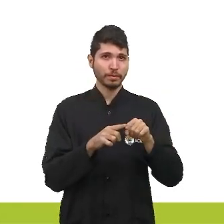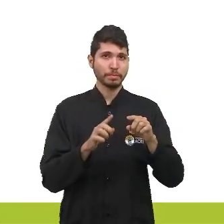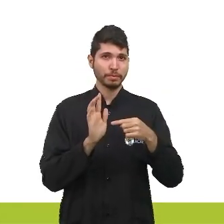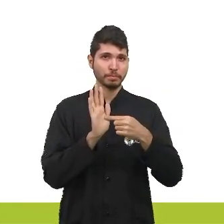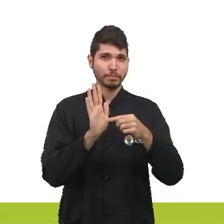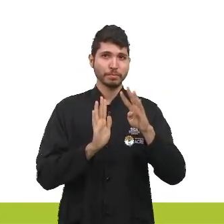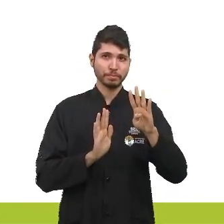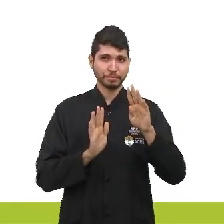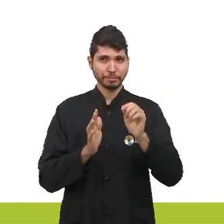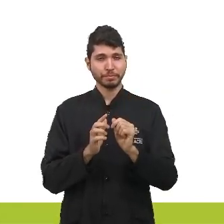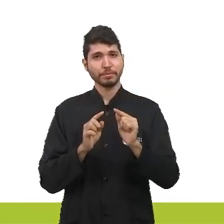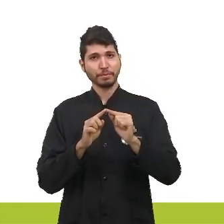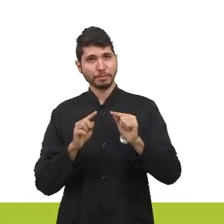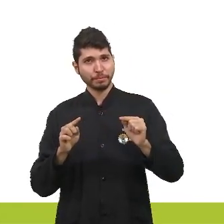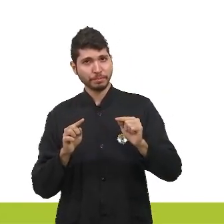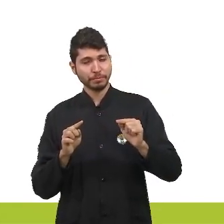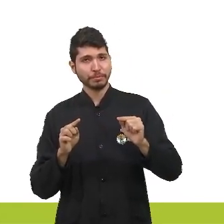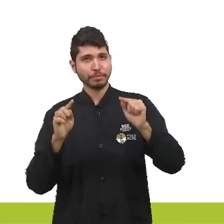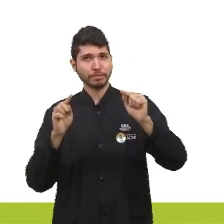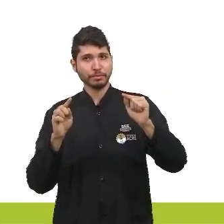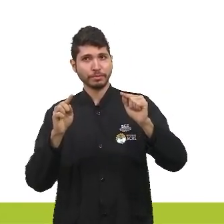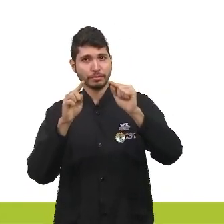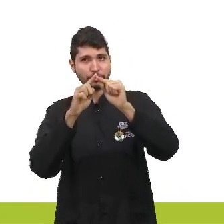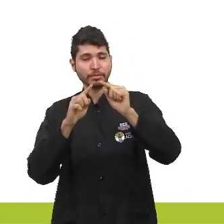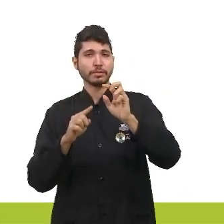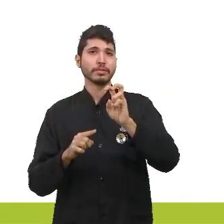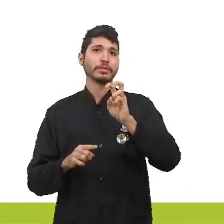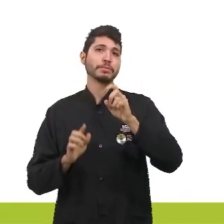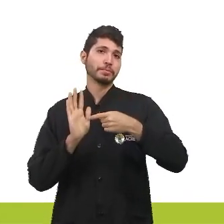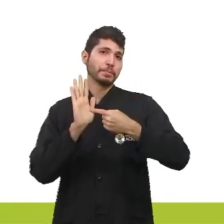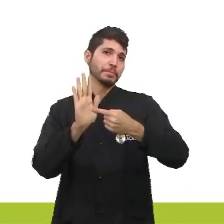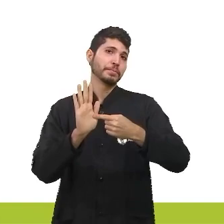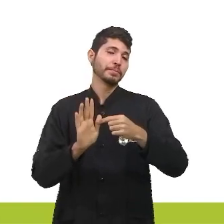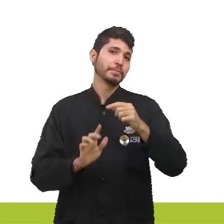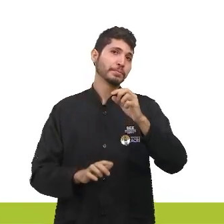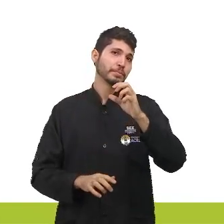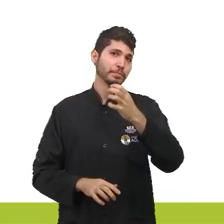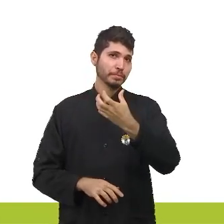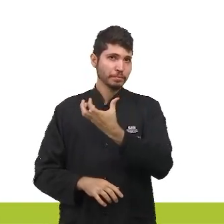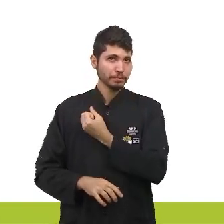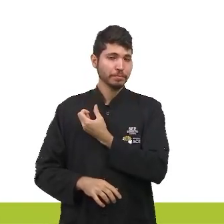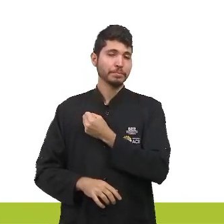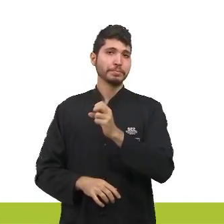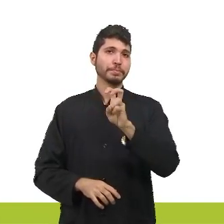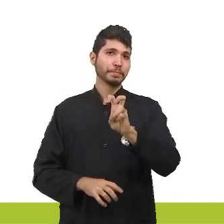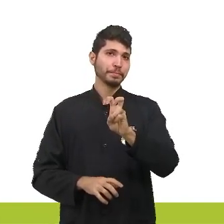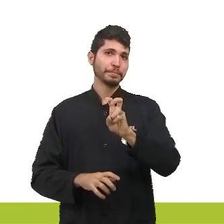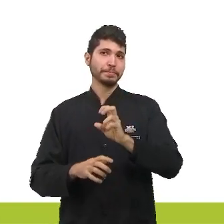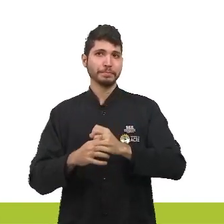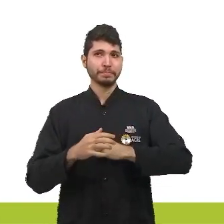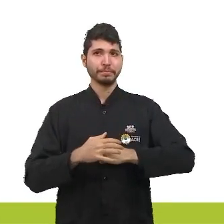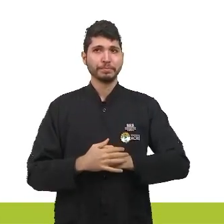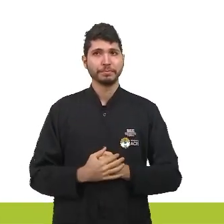Ok. Isso aqui significa 30. Estou fazendo essa conta aqui e colocando aqui.